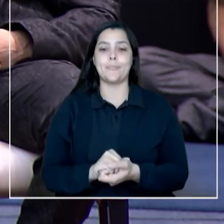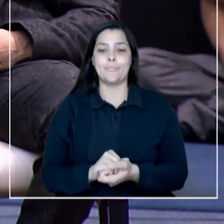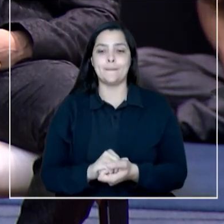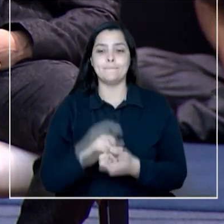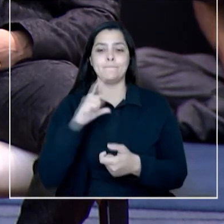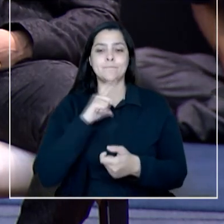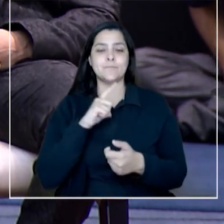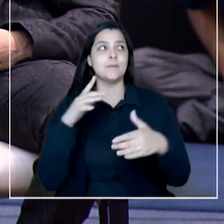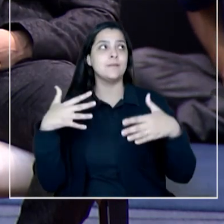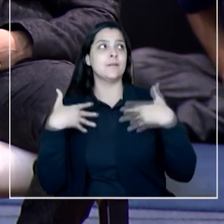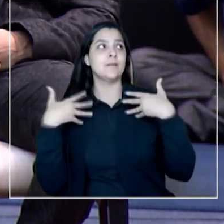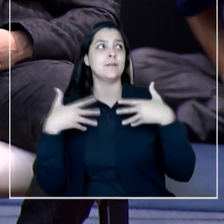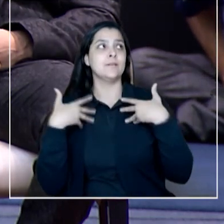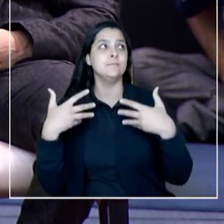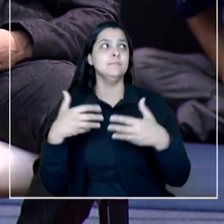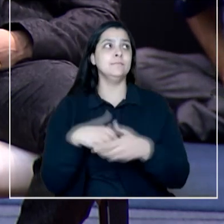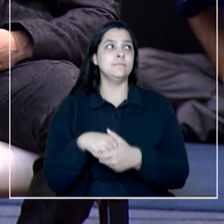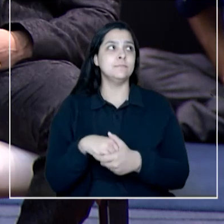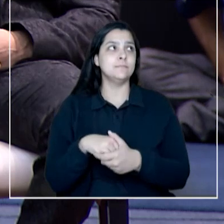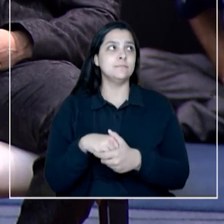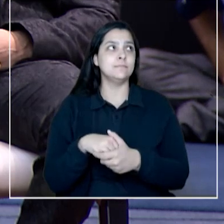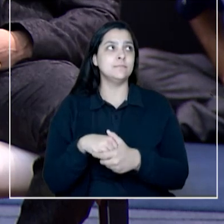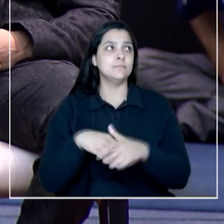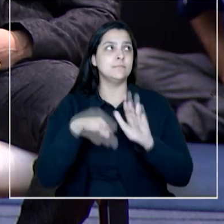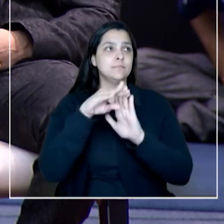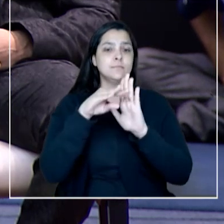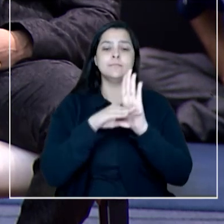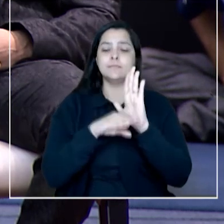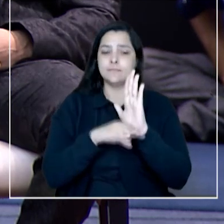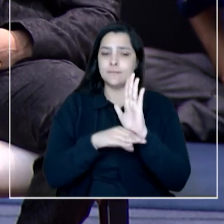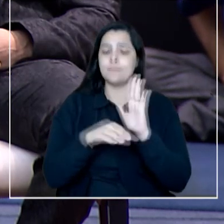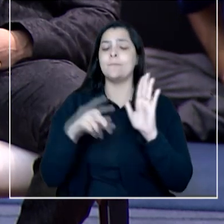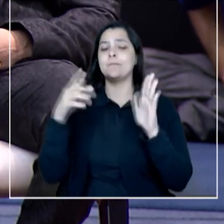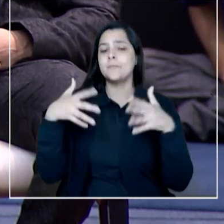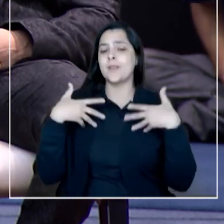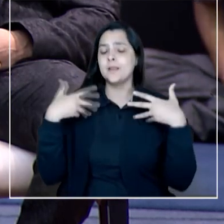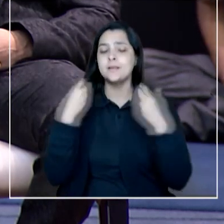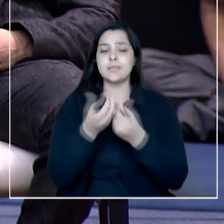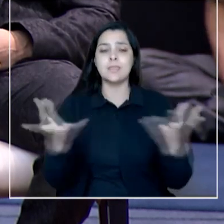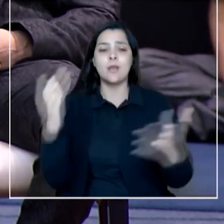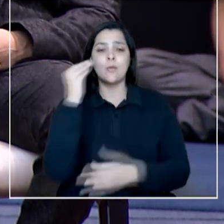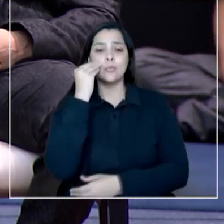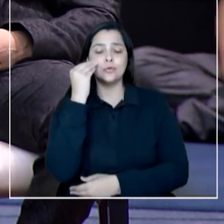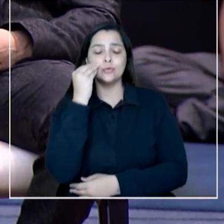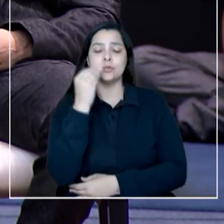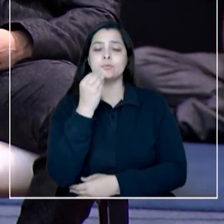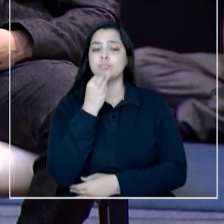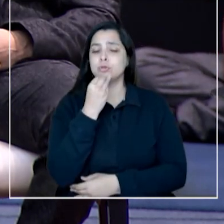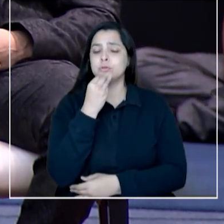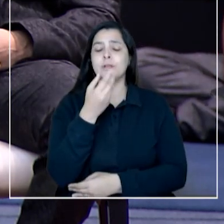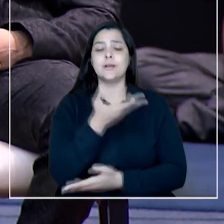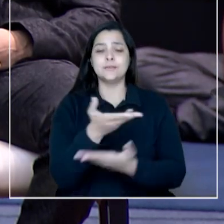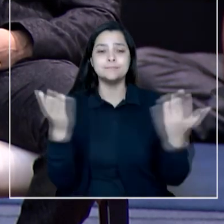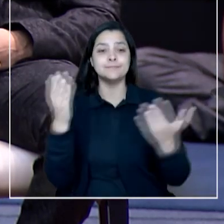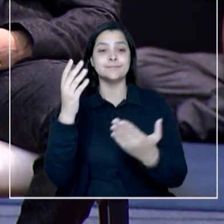alegria, júbilo, né? A oportunidade das pessoas expressarem